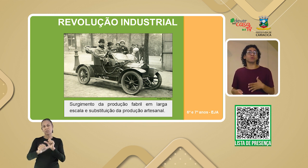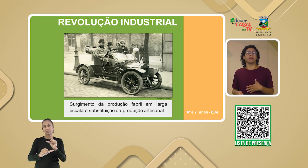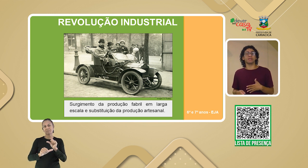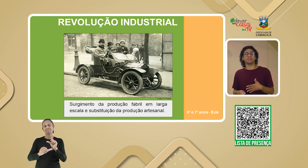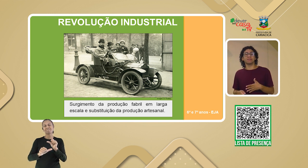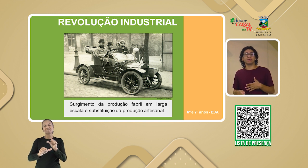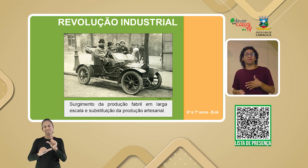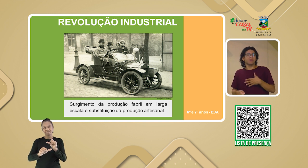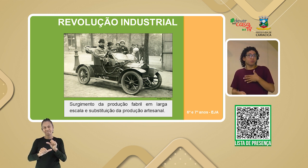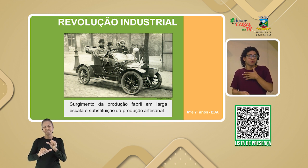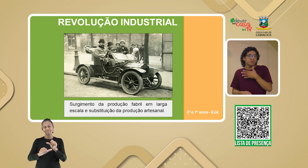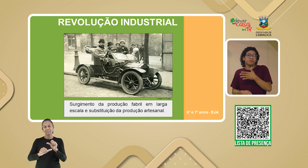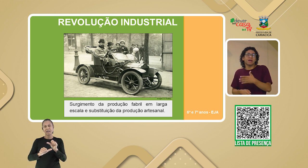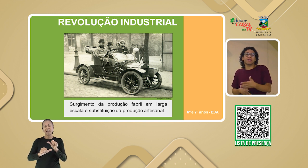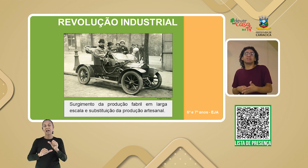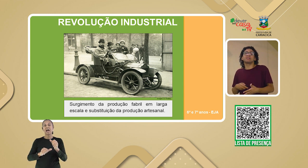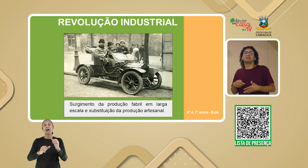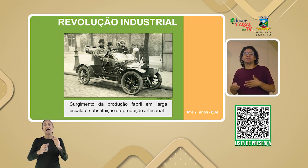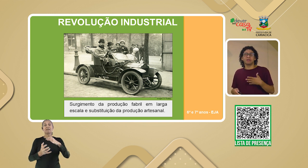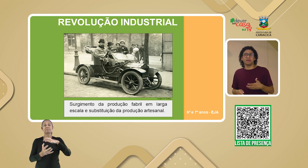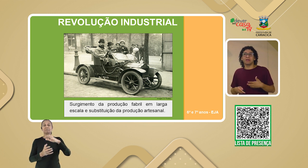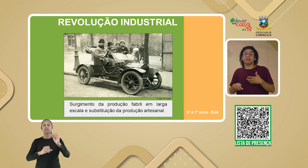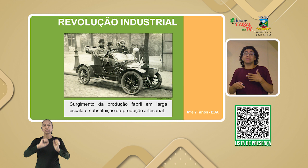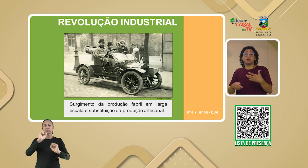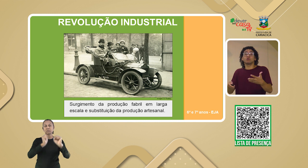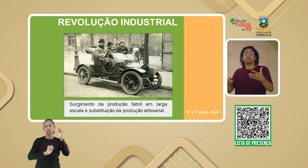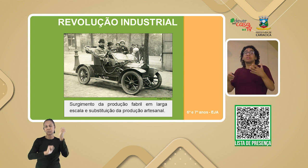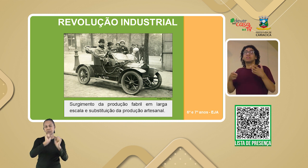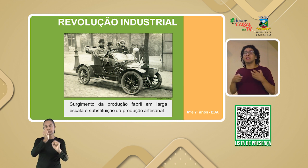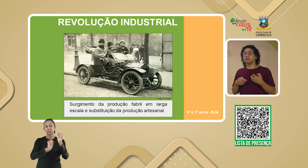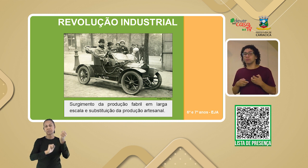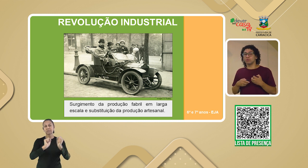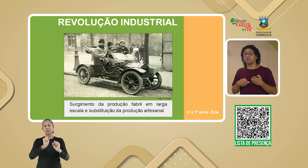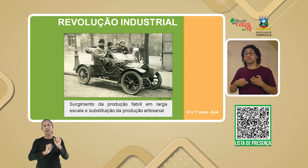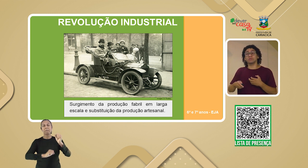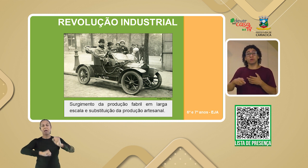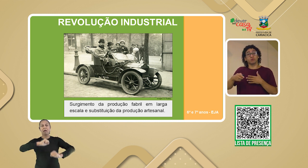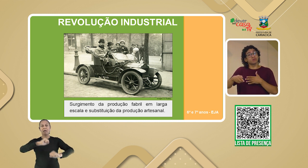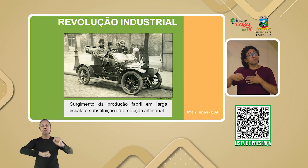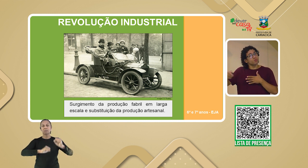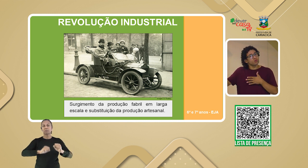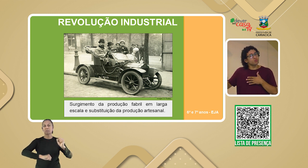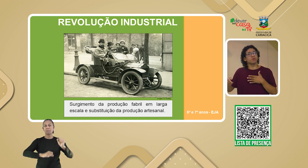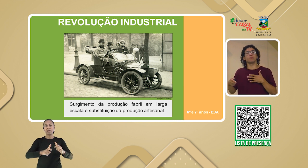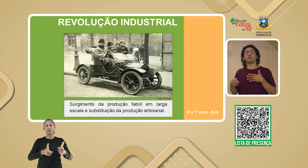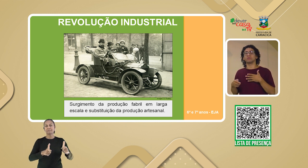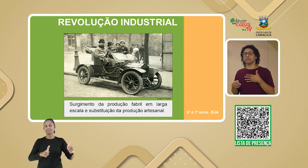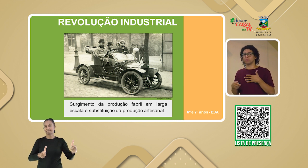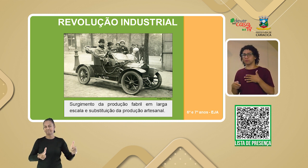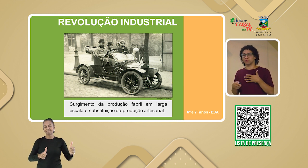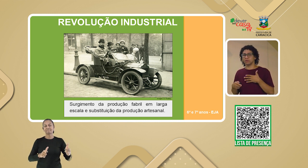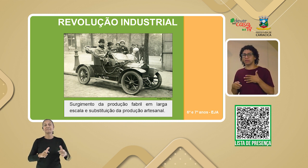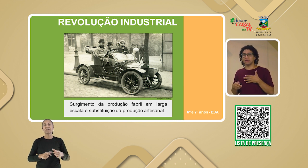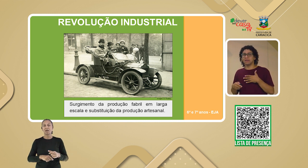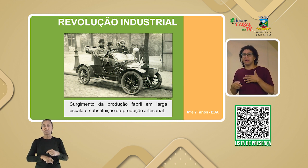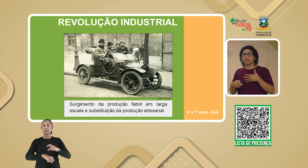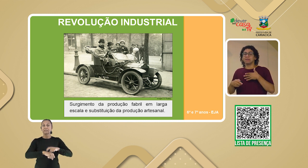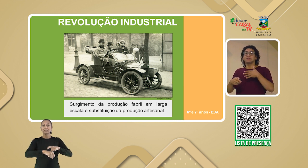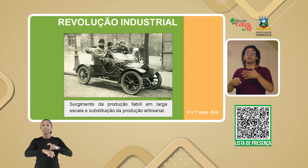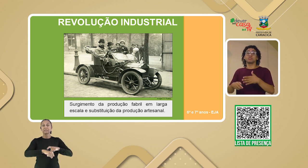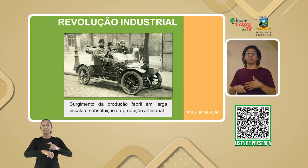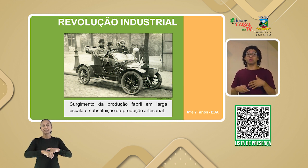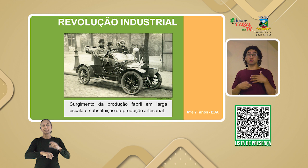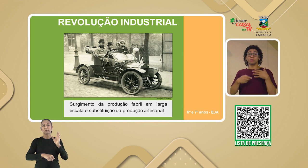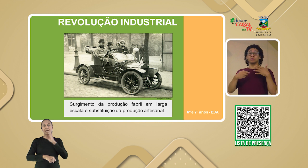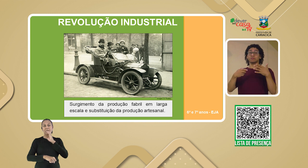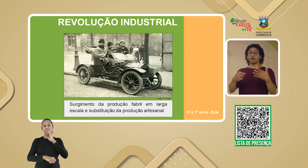isso, o que acontece? Vinha produtividade graças à economia de tempo, e você consegue produzir muito em pouco tempo, né?